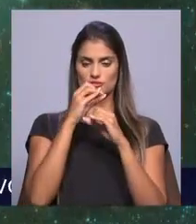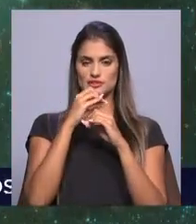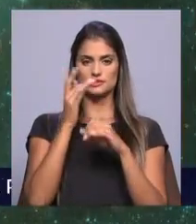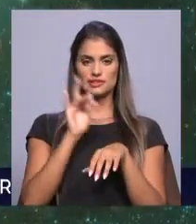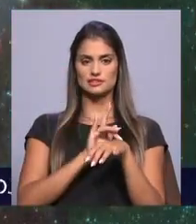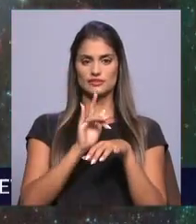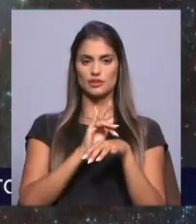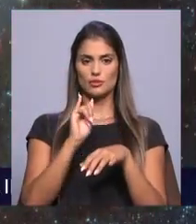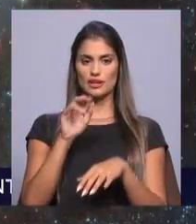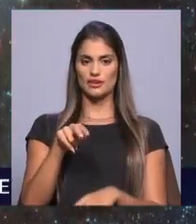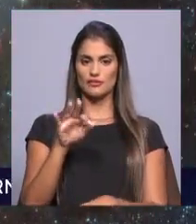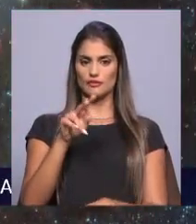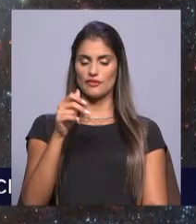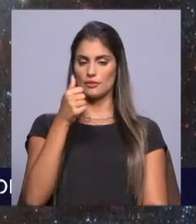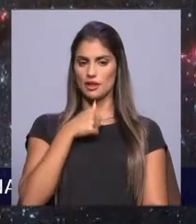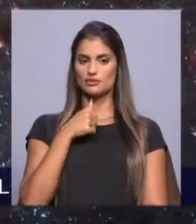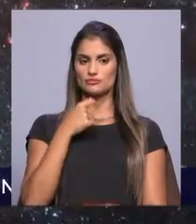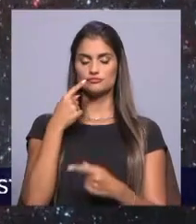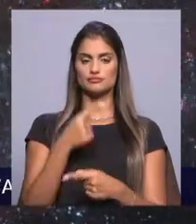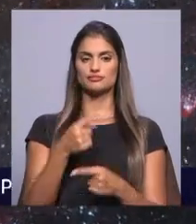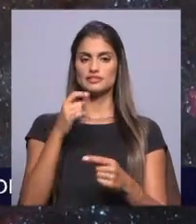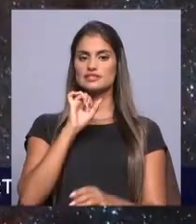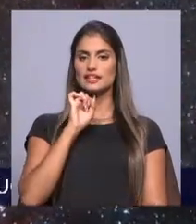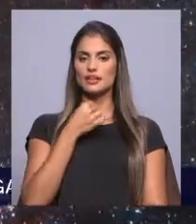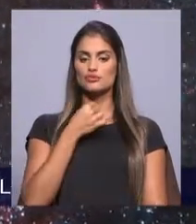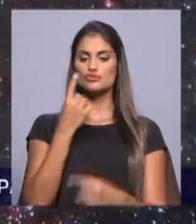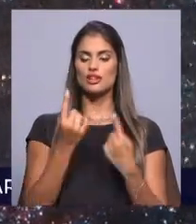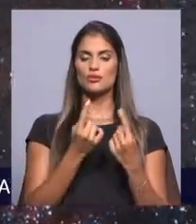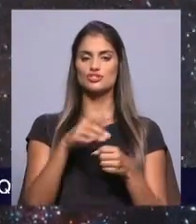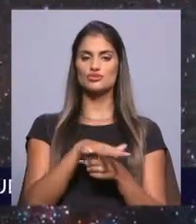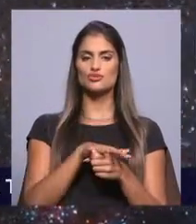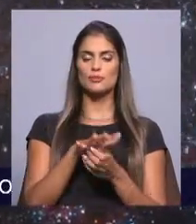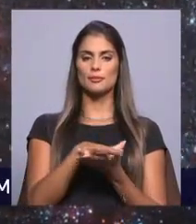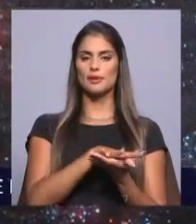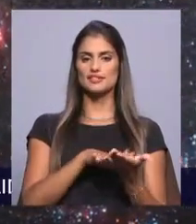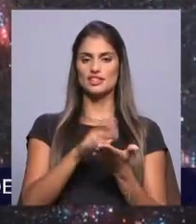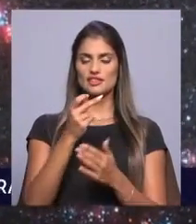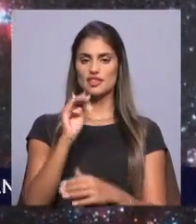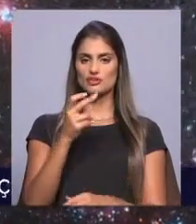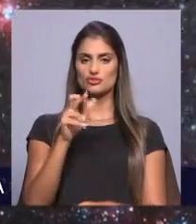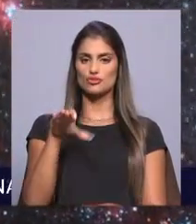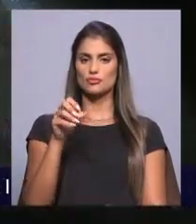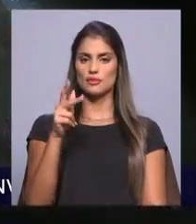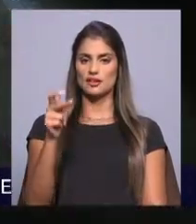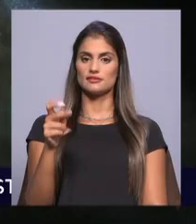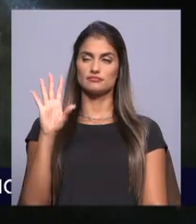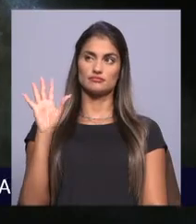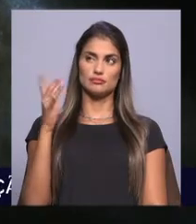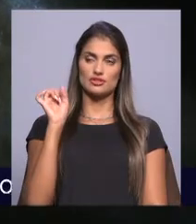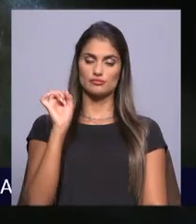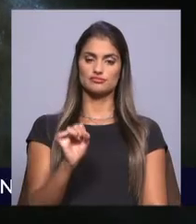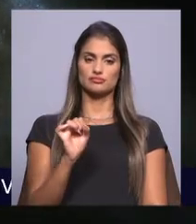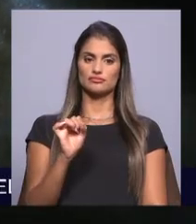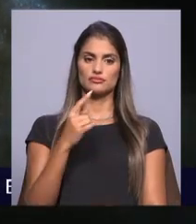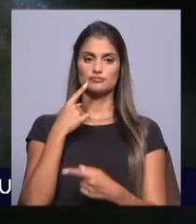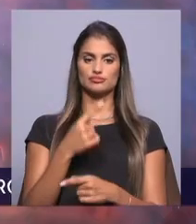no infravermelho é revelar segredos de algumas das questões fundamentais da astronomia. E não foi por acaso que foram